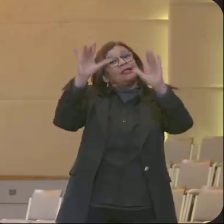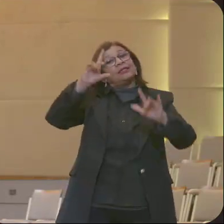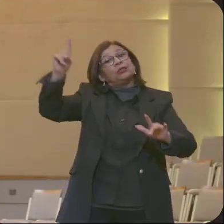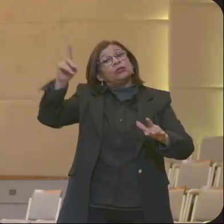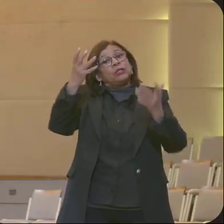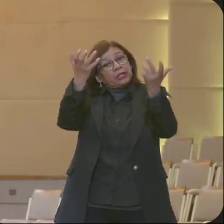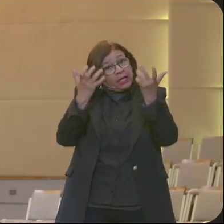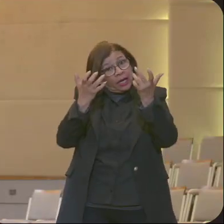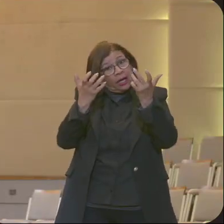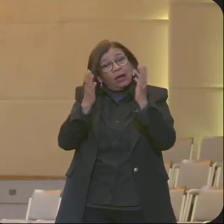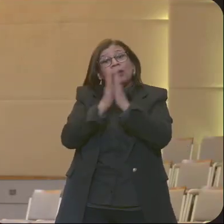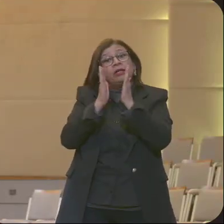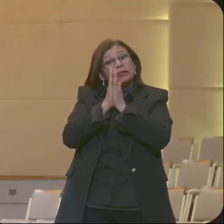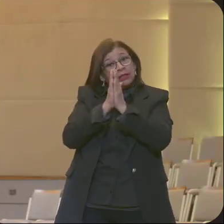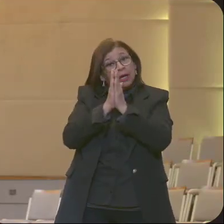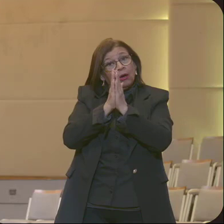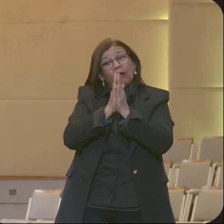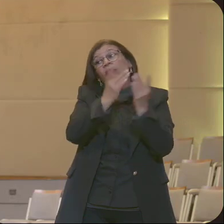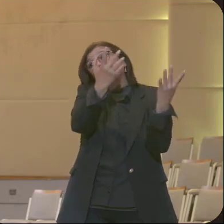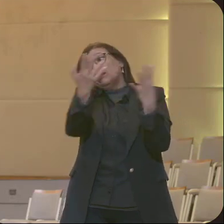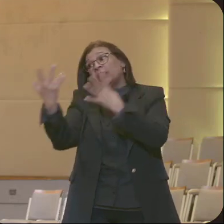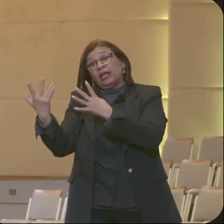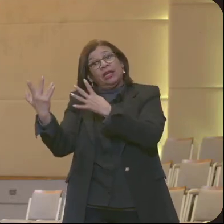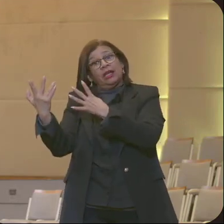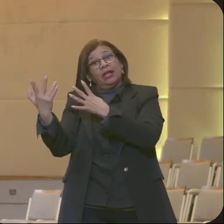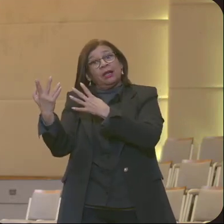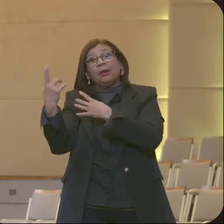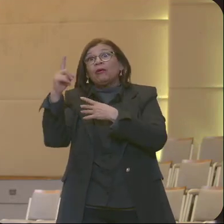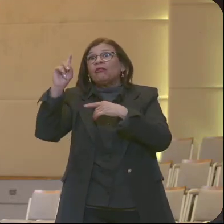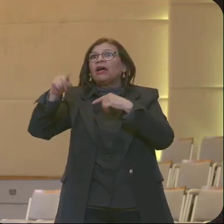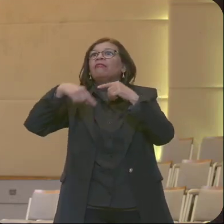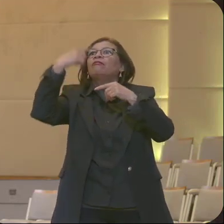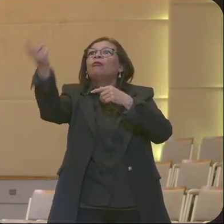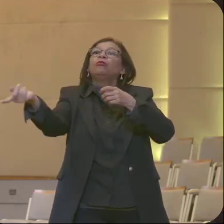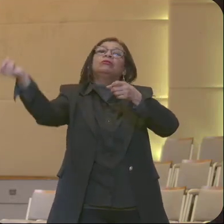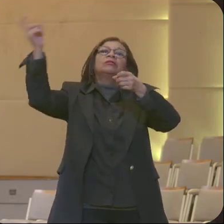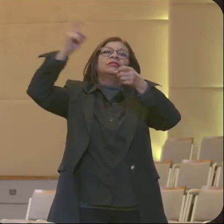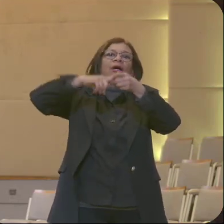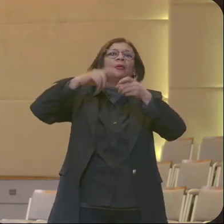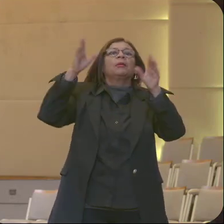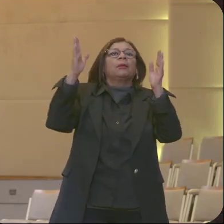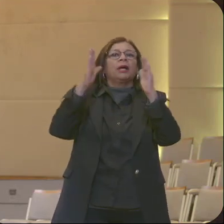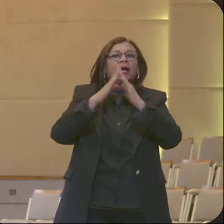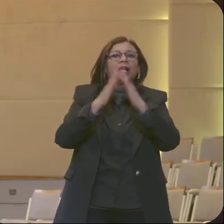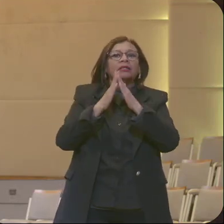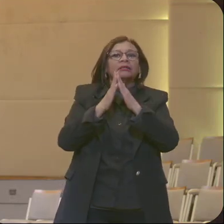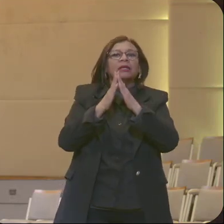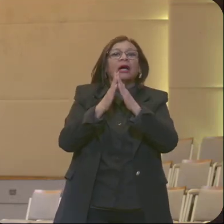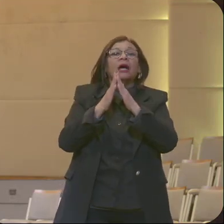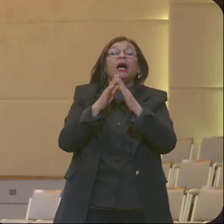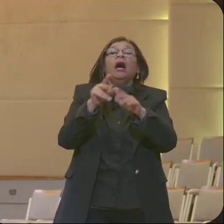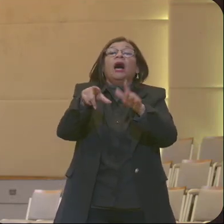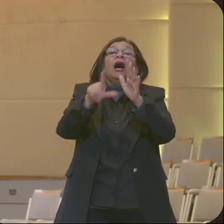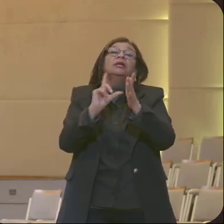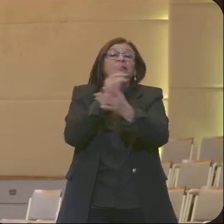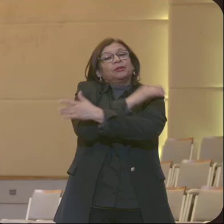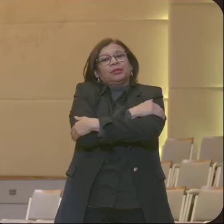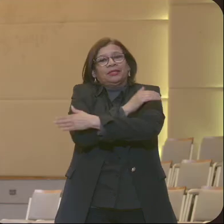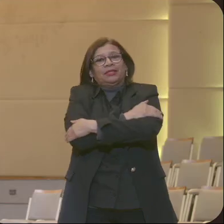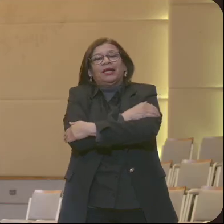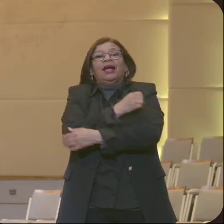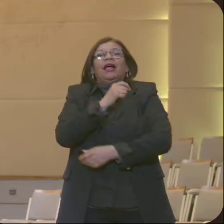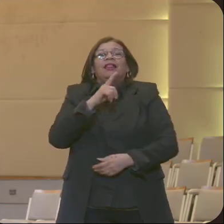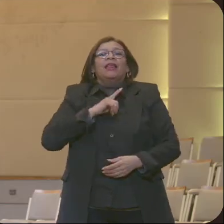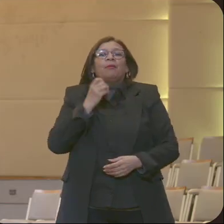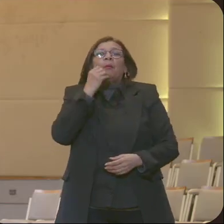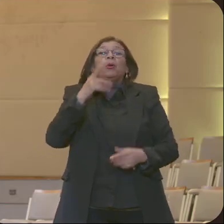frente, mas não saia daqui sem dar no mínimo aí uns 10 abraços e dizer para o seu irmão aí: tenha uma boa semana abençoada em